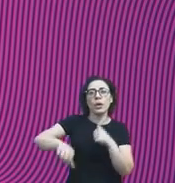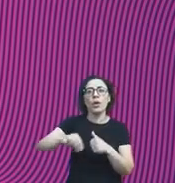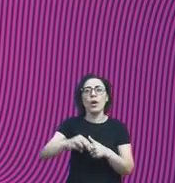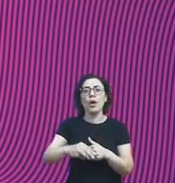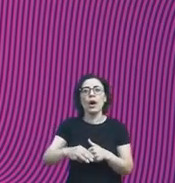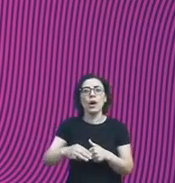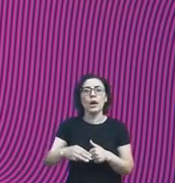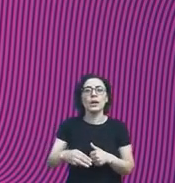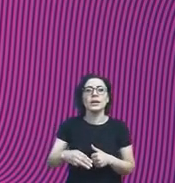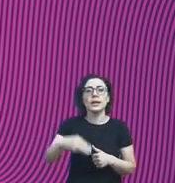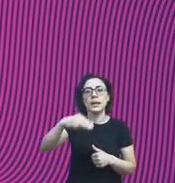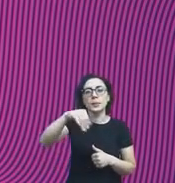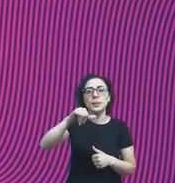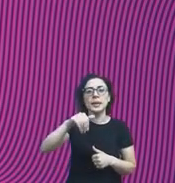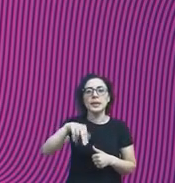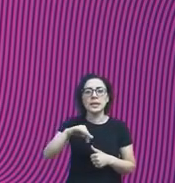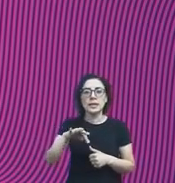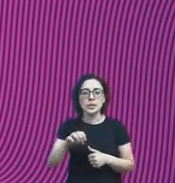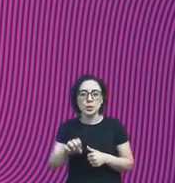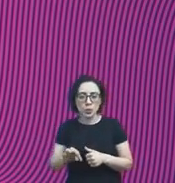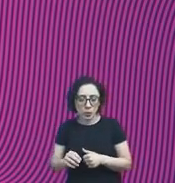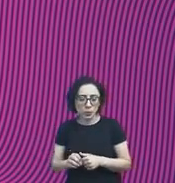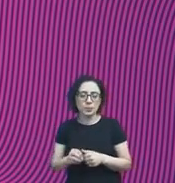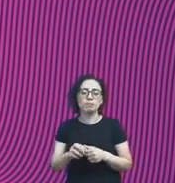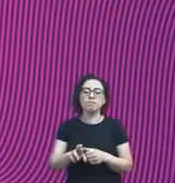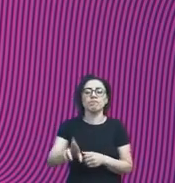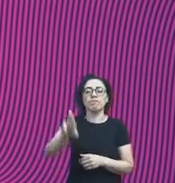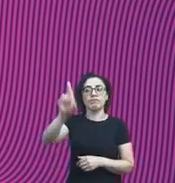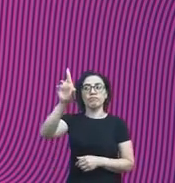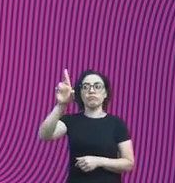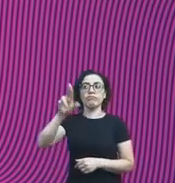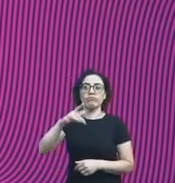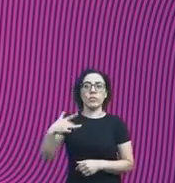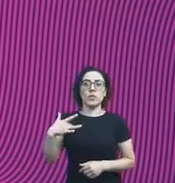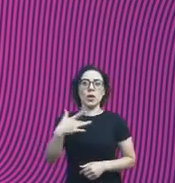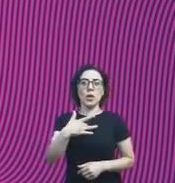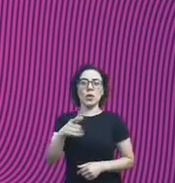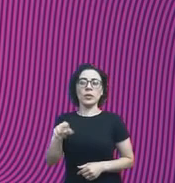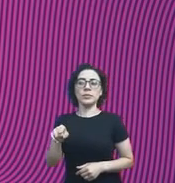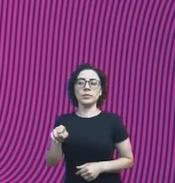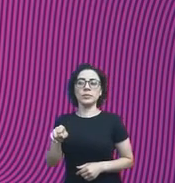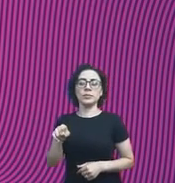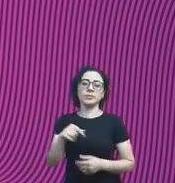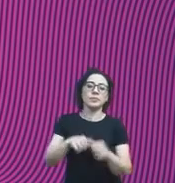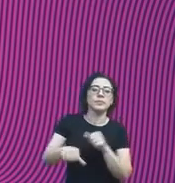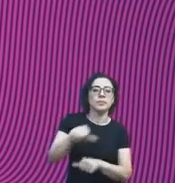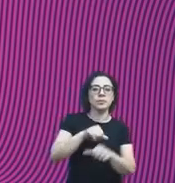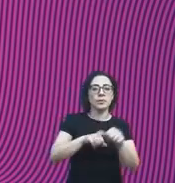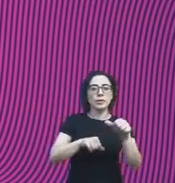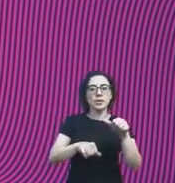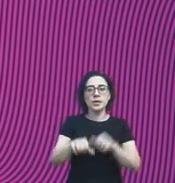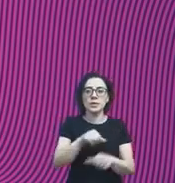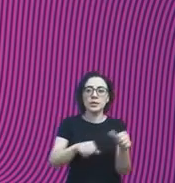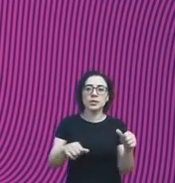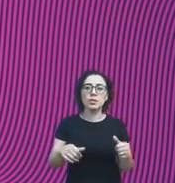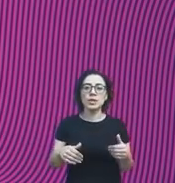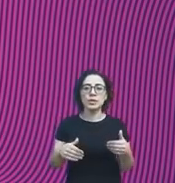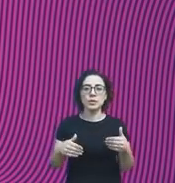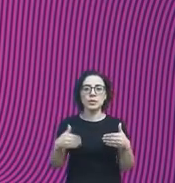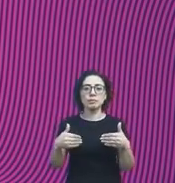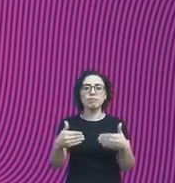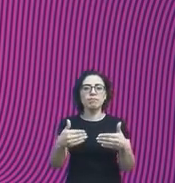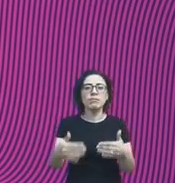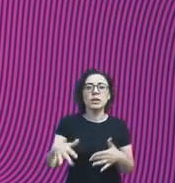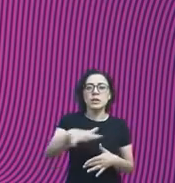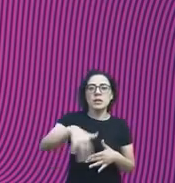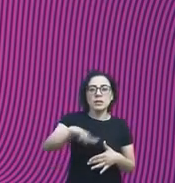saúde. Começou a faltar lugar na parede para as fotos. Isso é fato, isso é realidade. Com 13 ministros